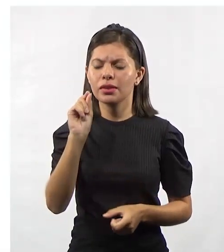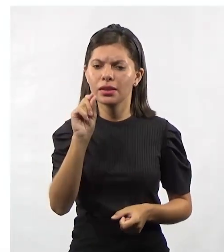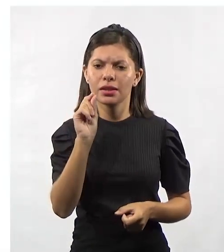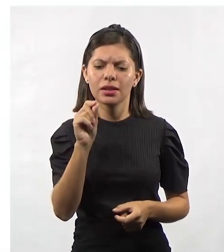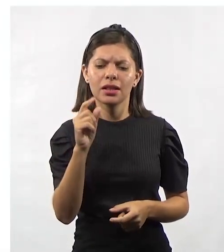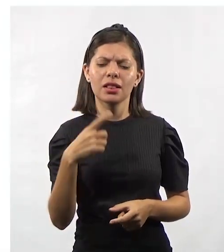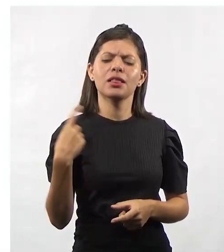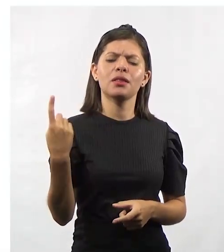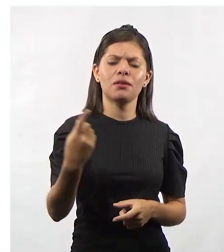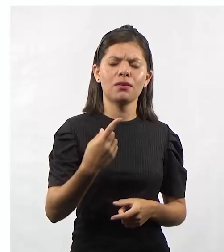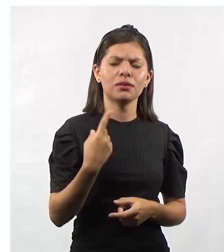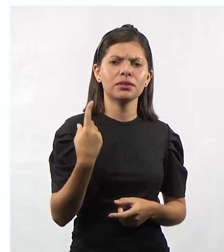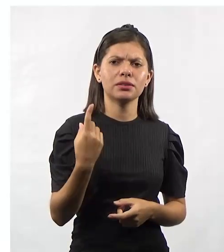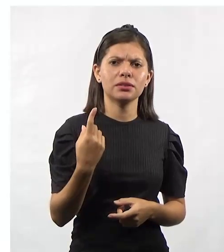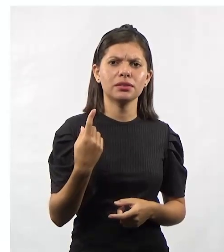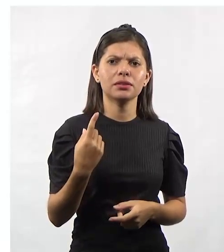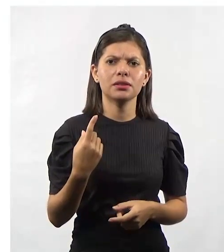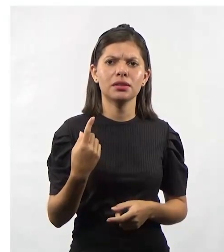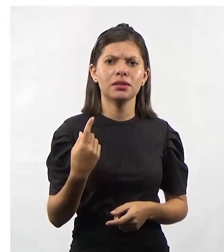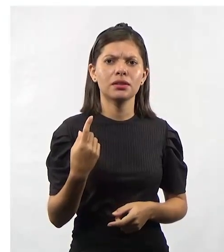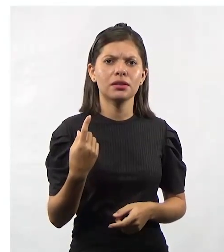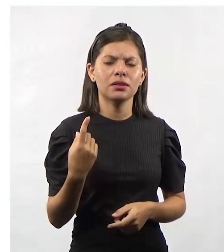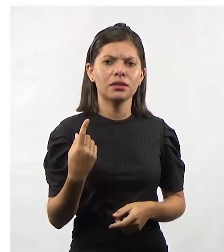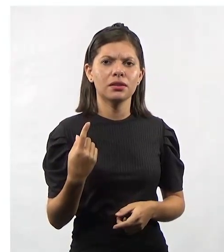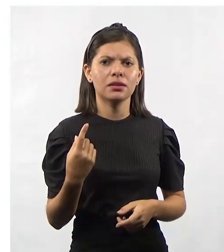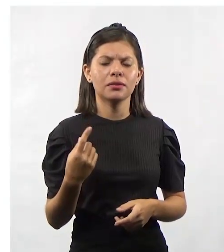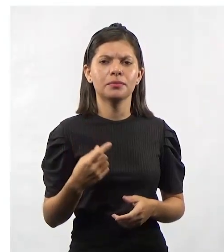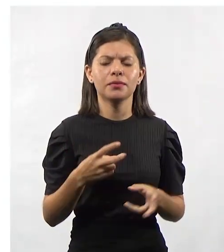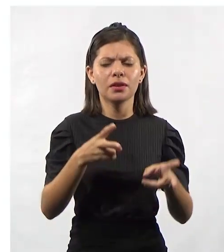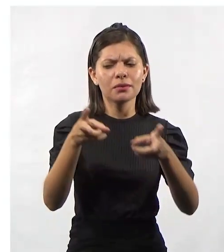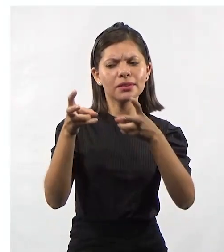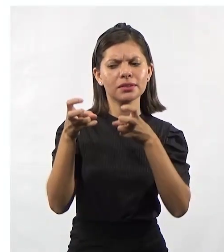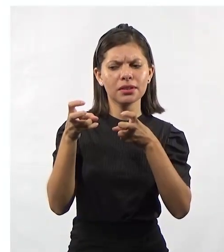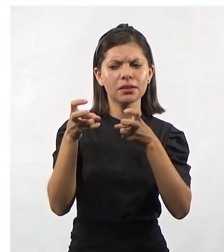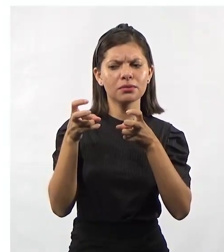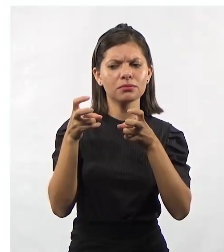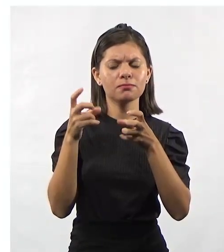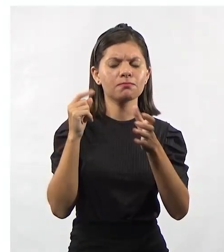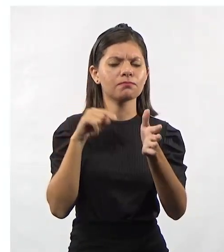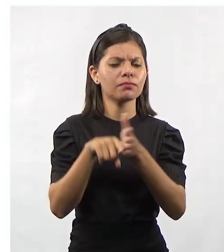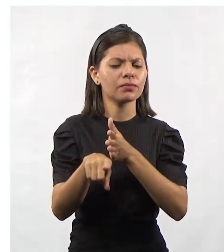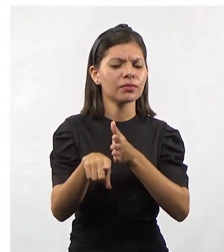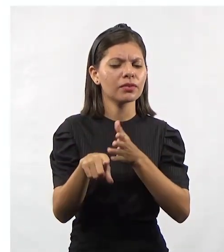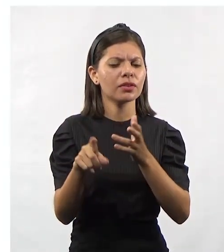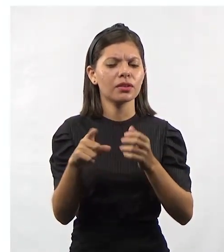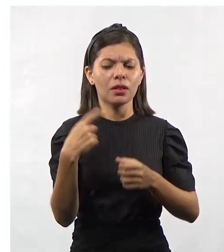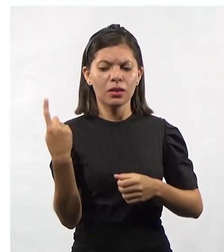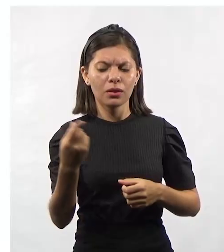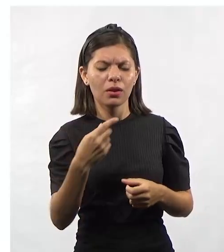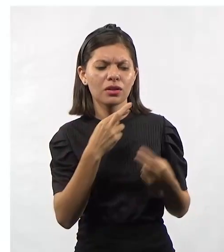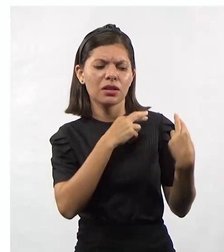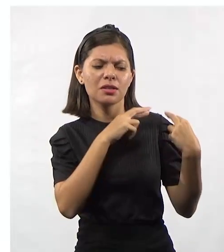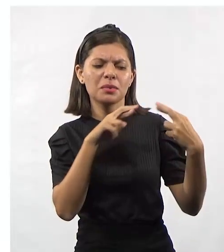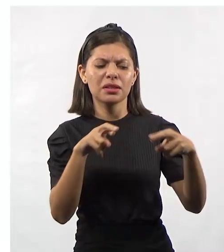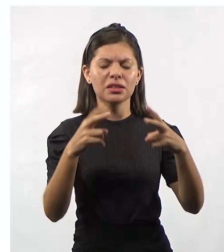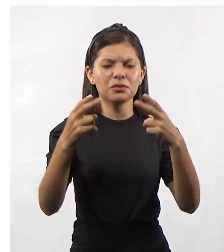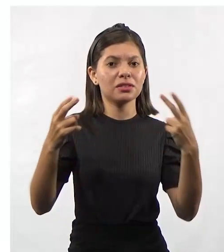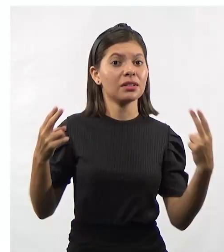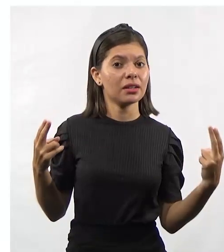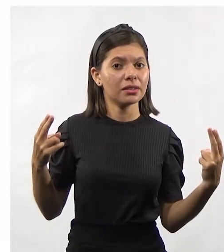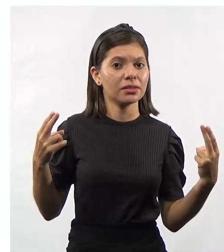né? Nós estamos reconhecendo, nós estamos respeitando